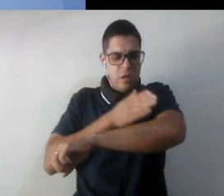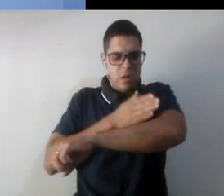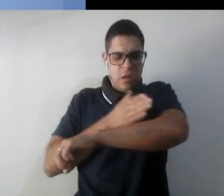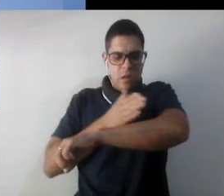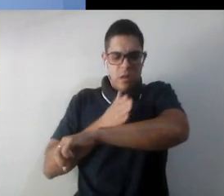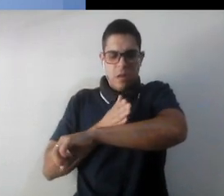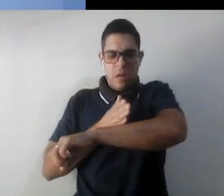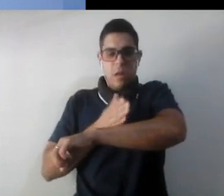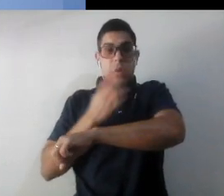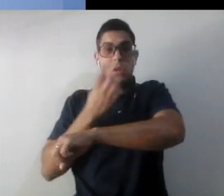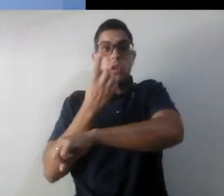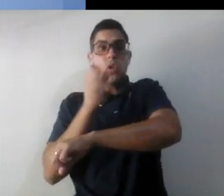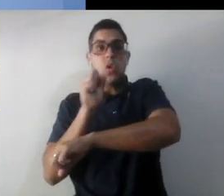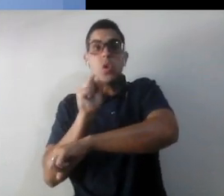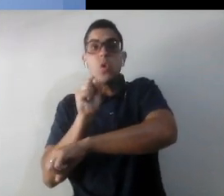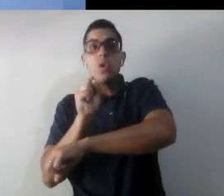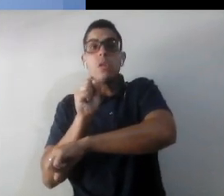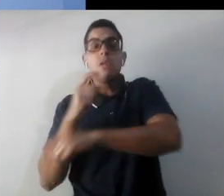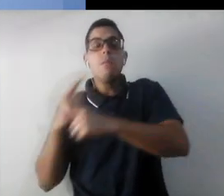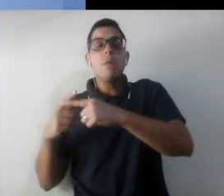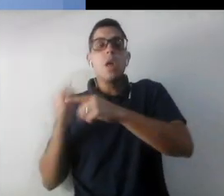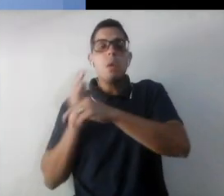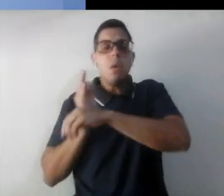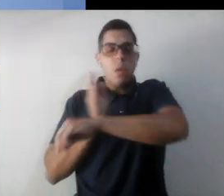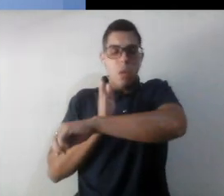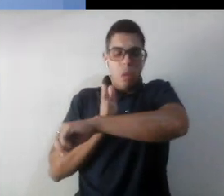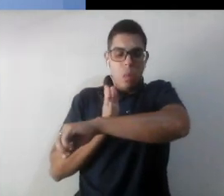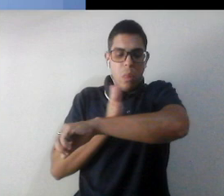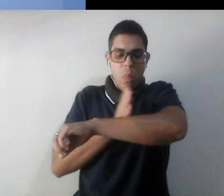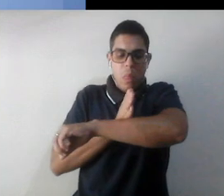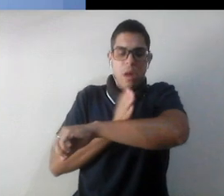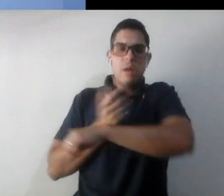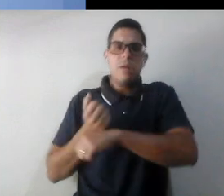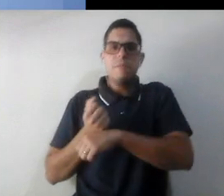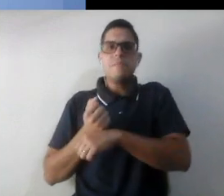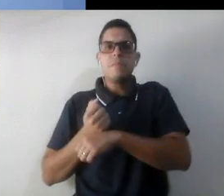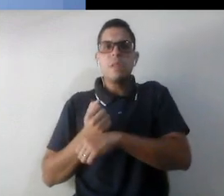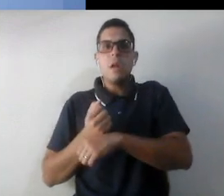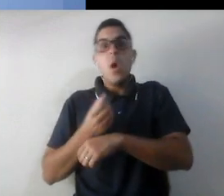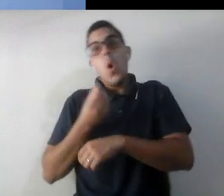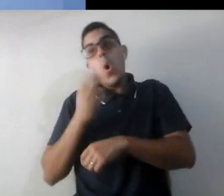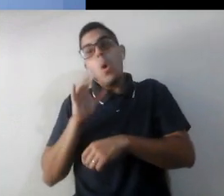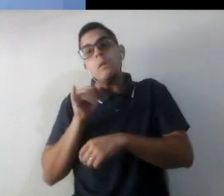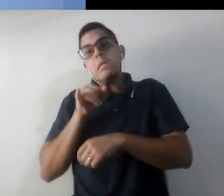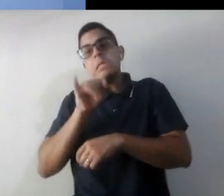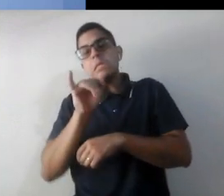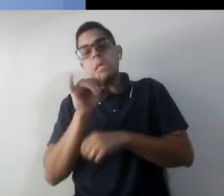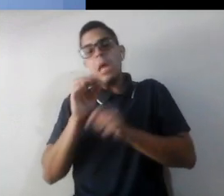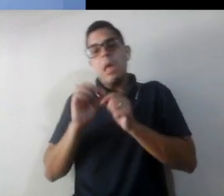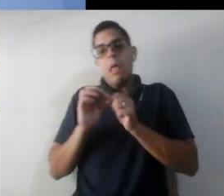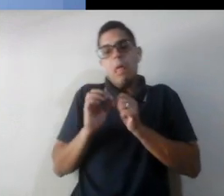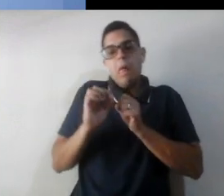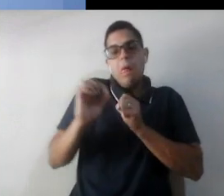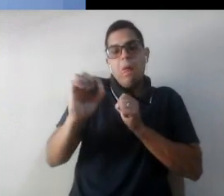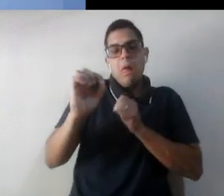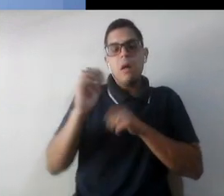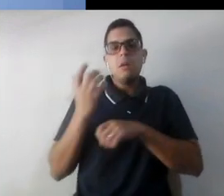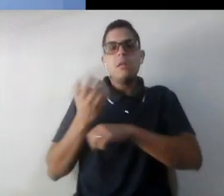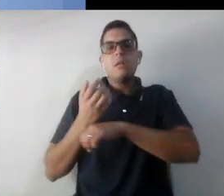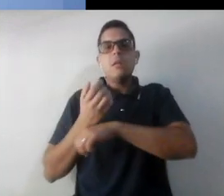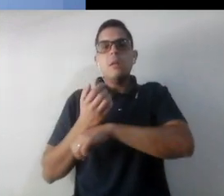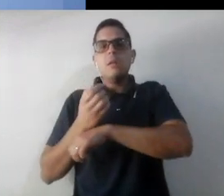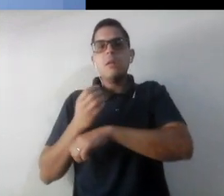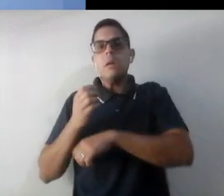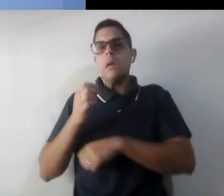Já no caso 3, vamos imaginar que a trena está dilatada dessa mesma quantidade, em 2 centímetros. Então, a